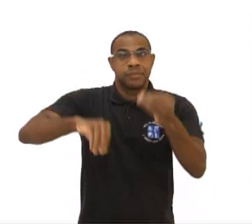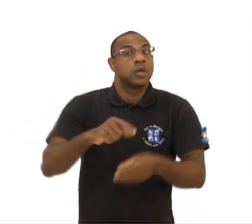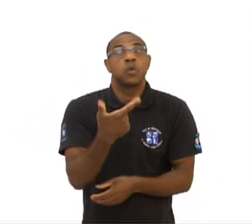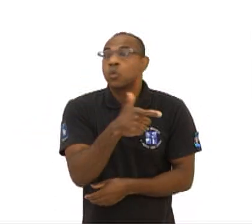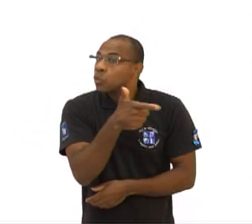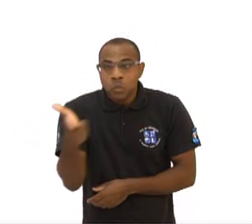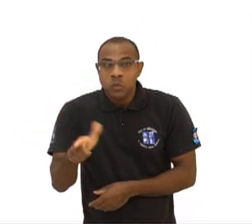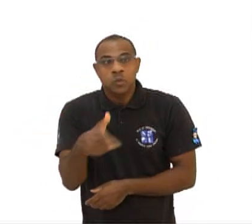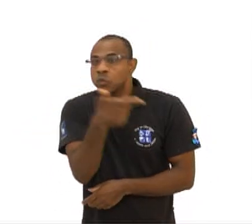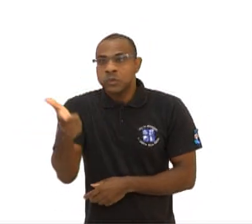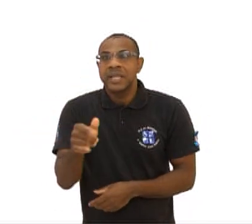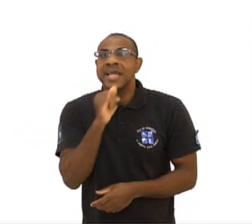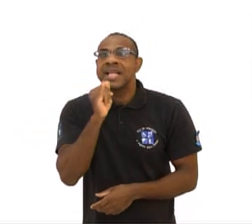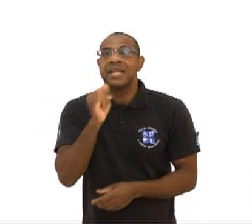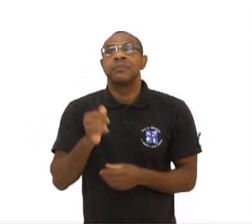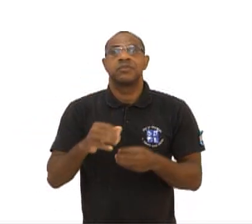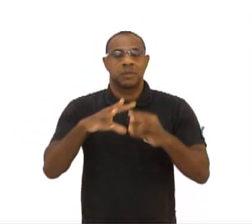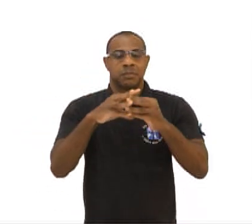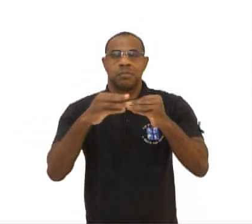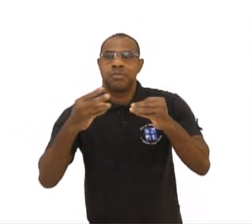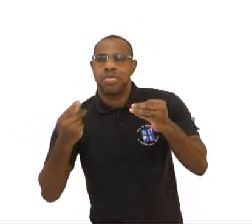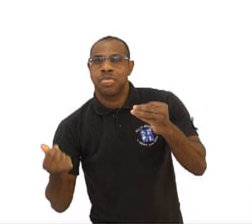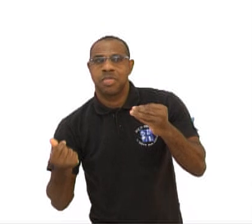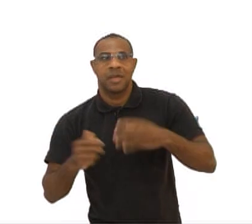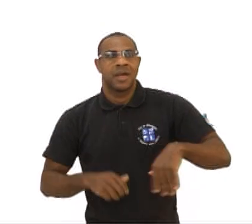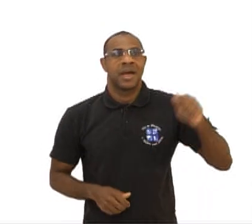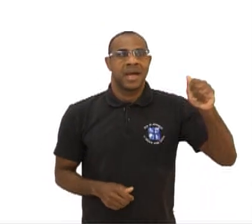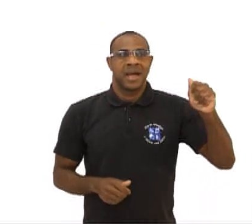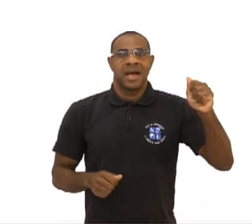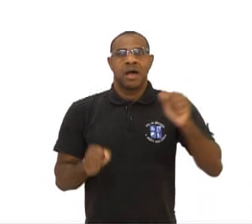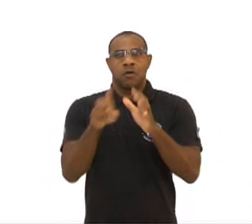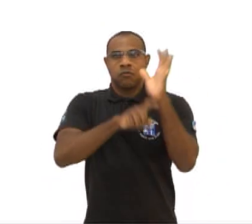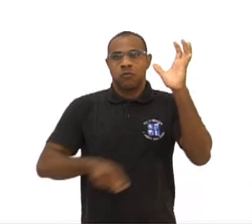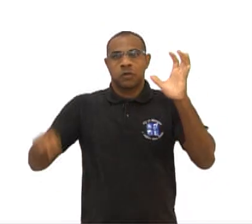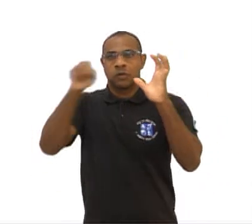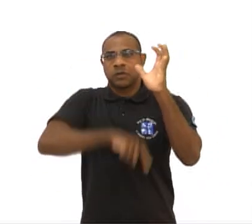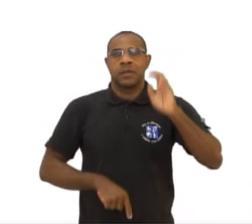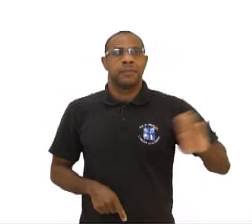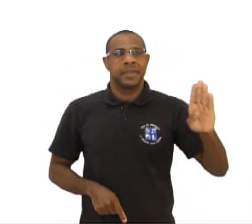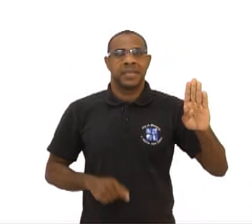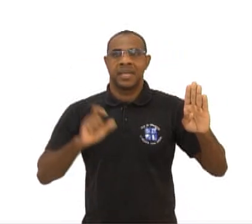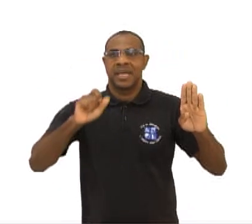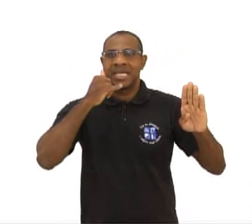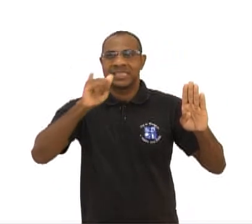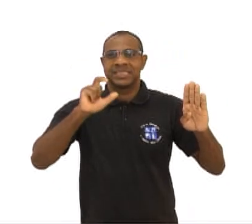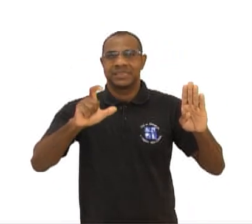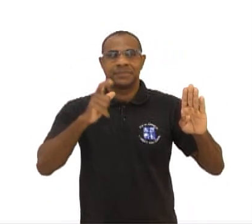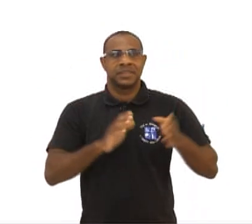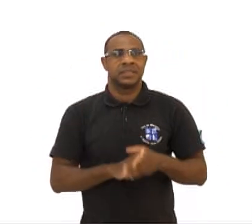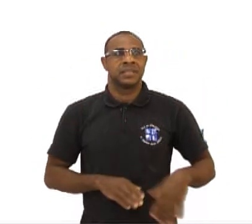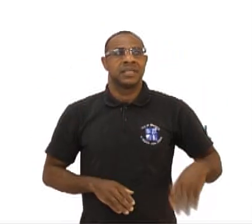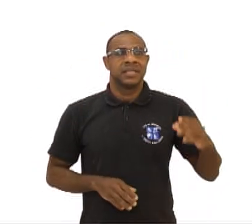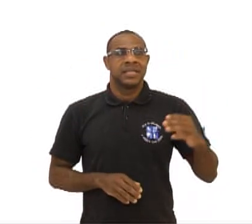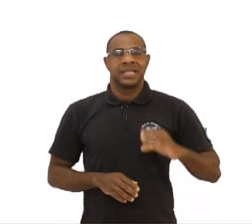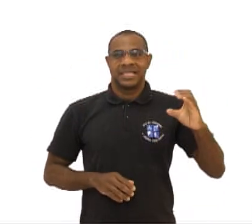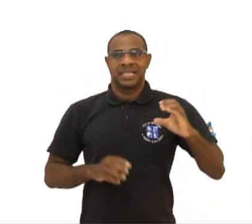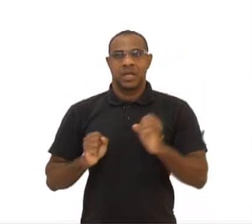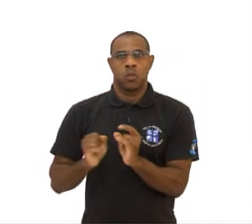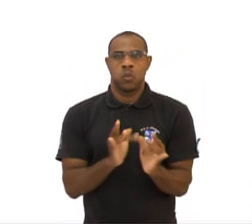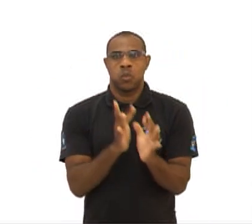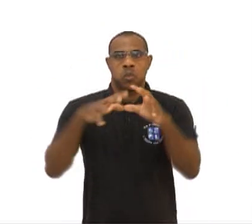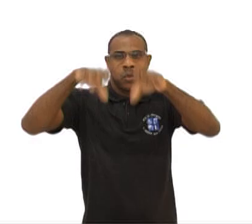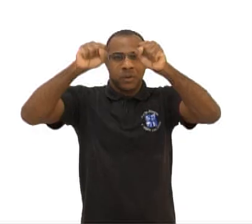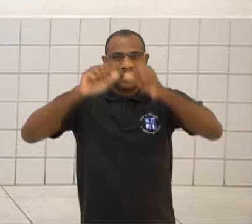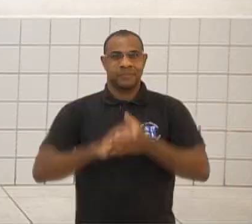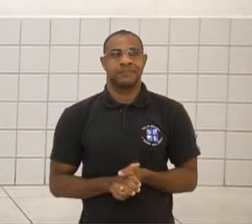não é um exemplo de oxidação? Letra A, fotossíntese. Letra B, pilhas. Letra C, ebulição. É com vocês